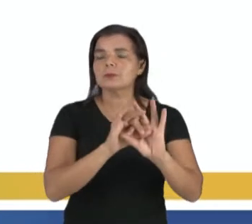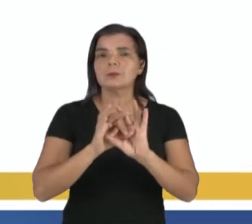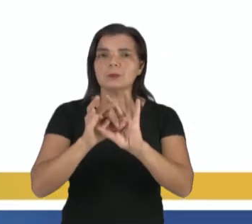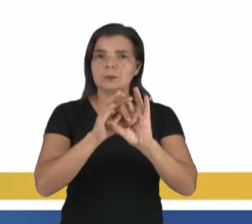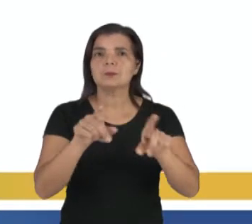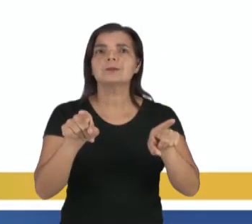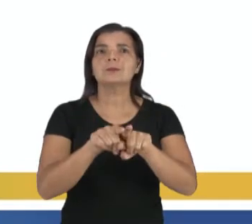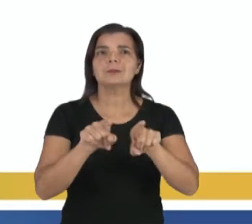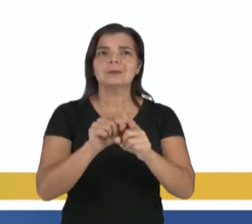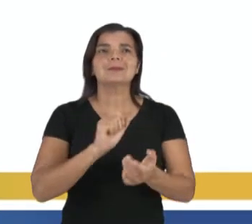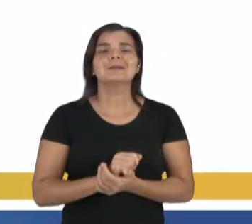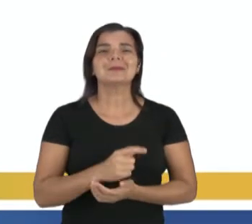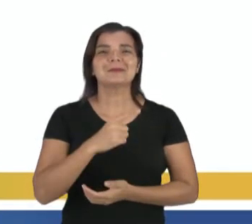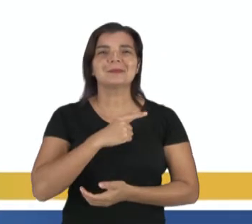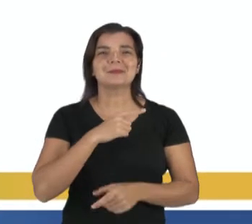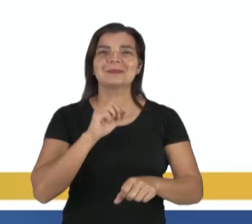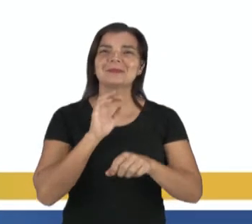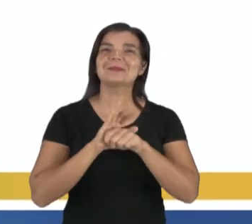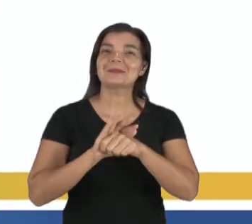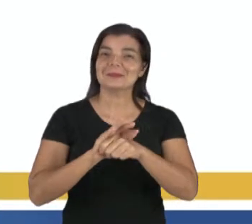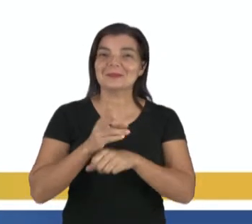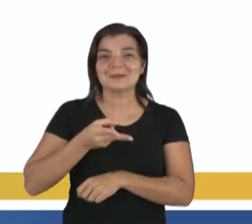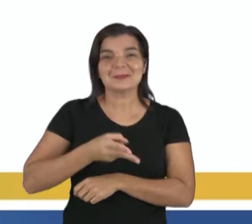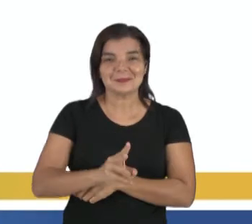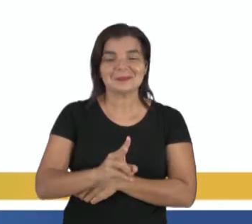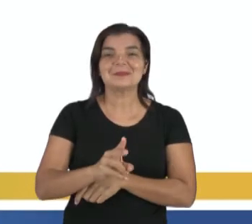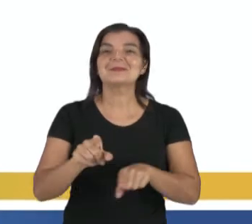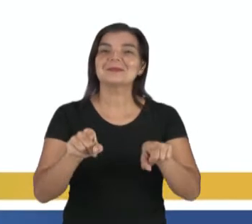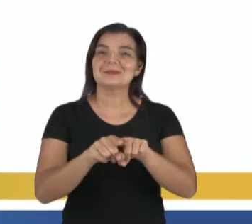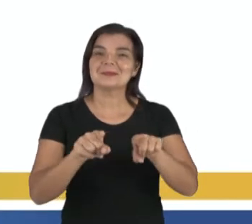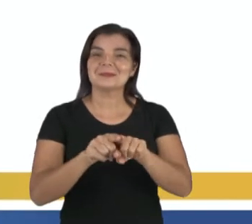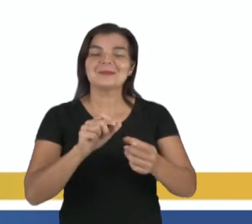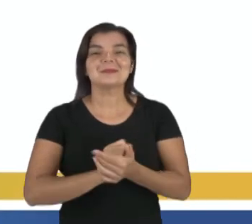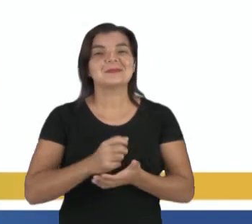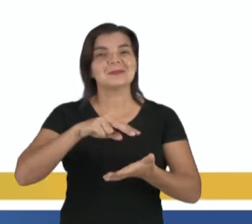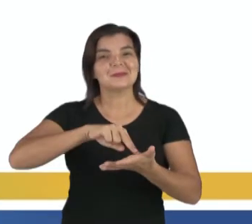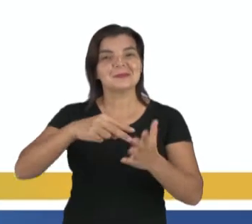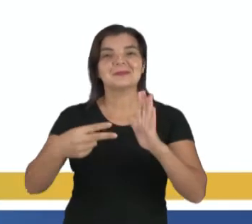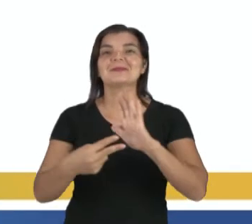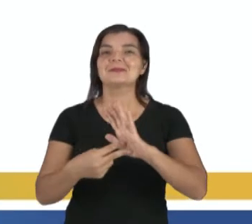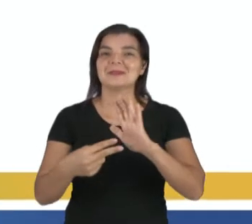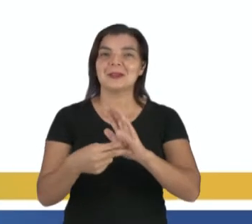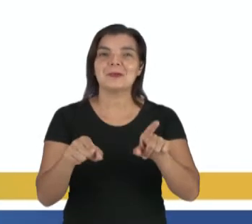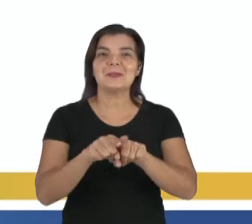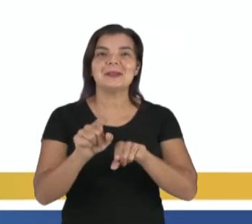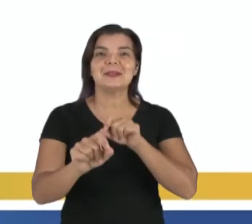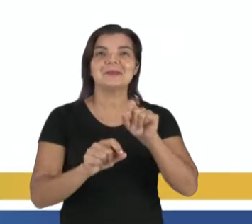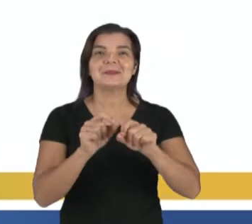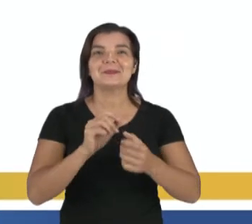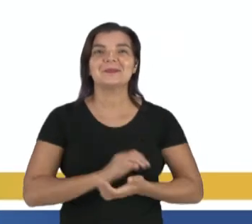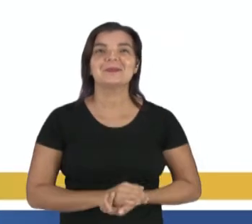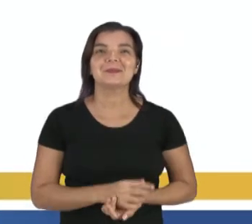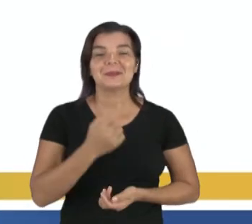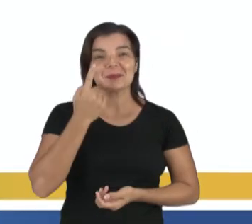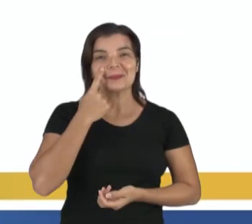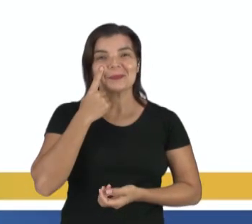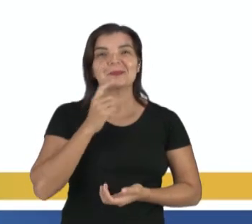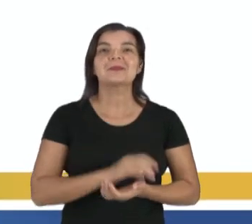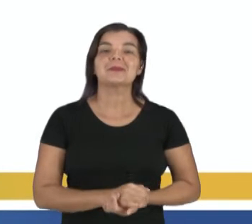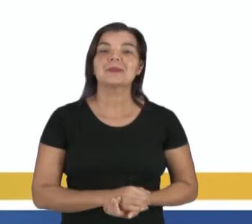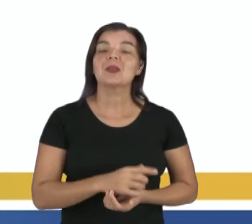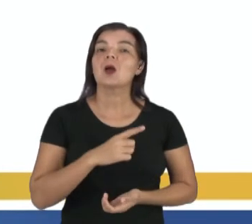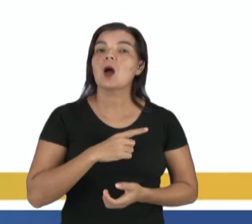que possibilita atribuir continuidade de sentidos, ou seja, nas duas versões,